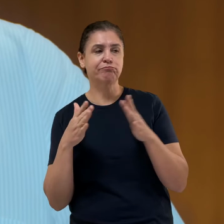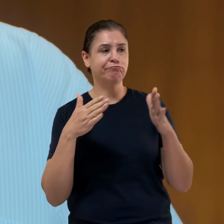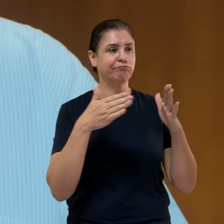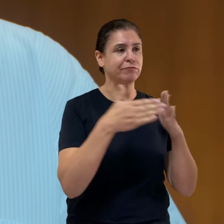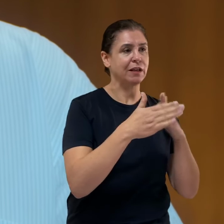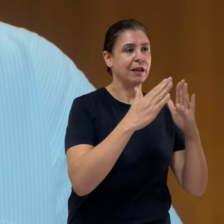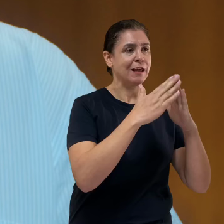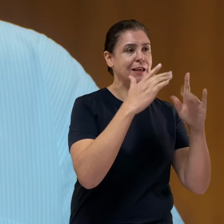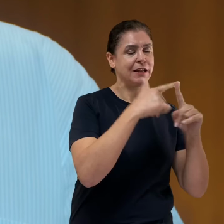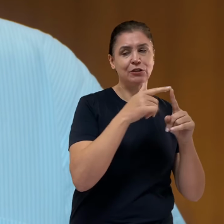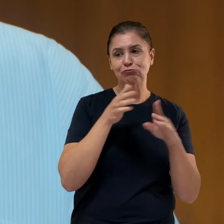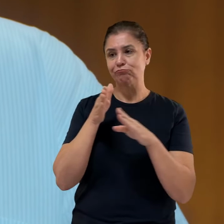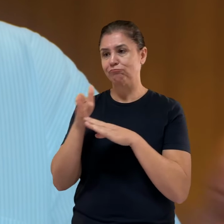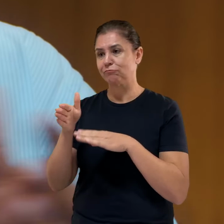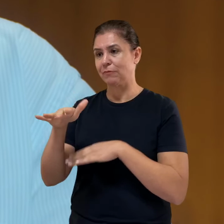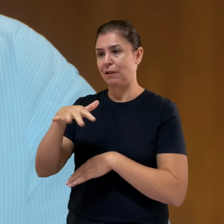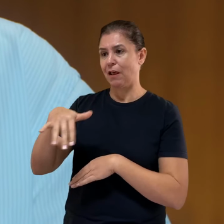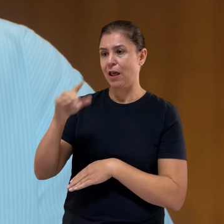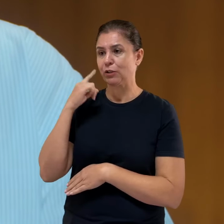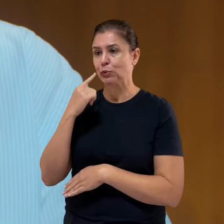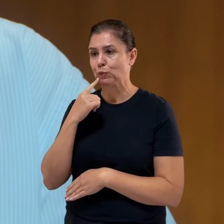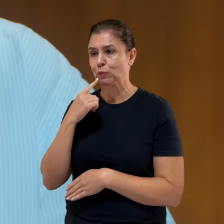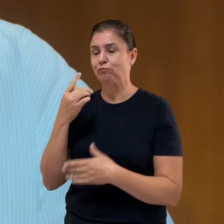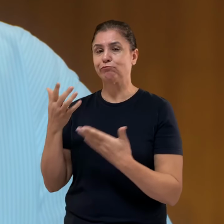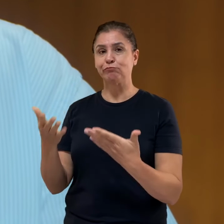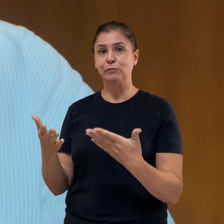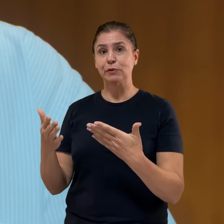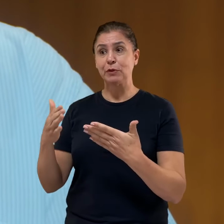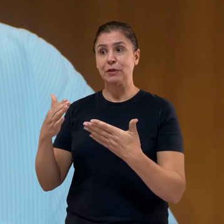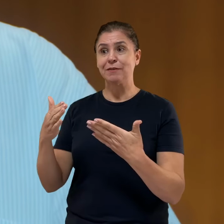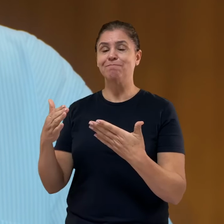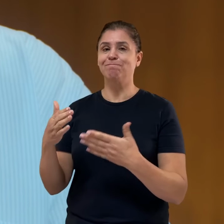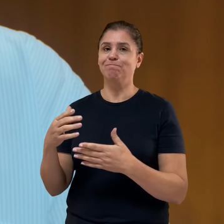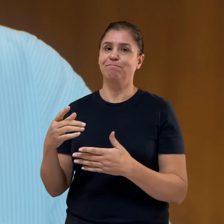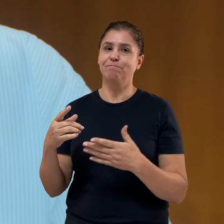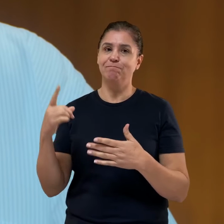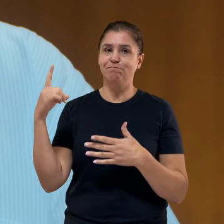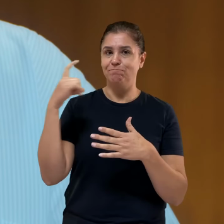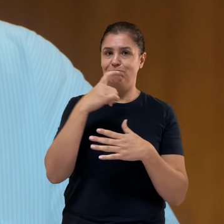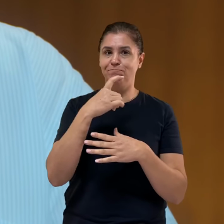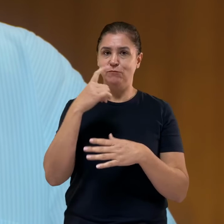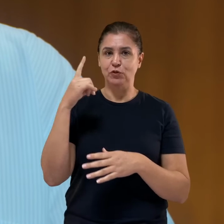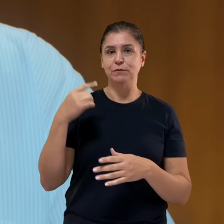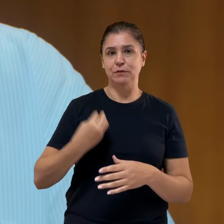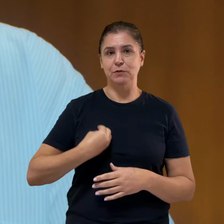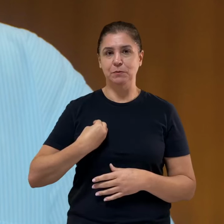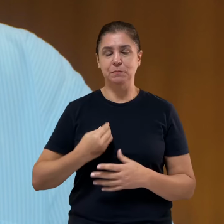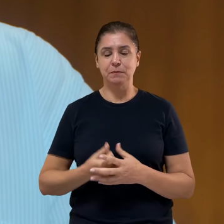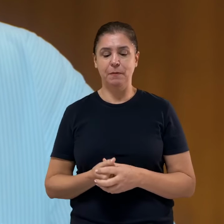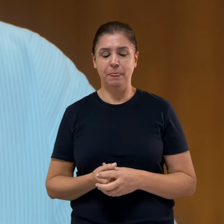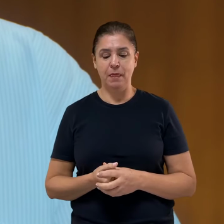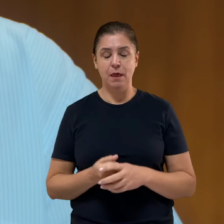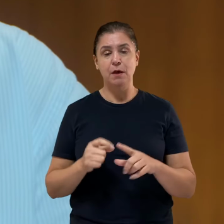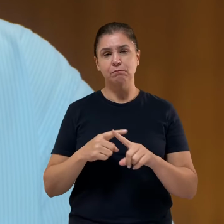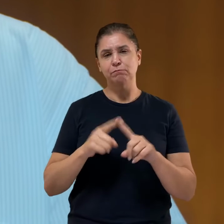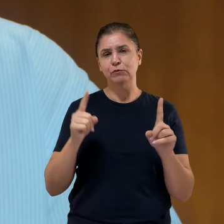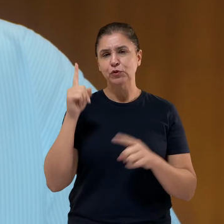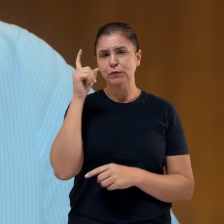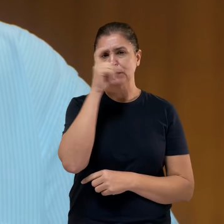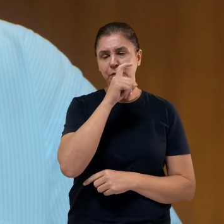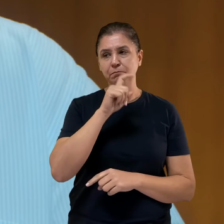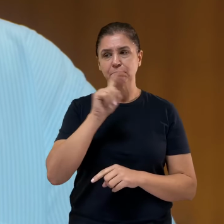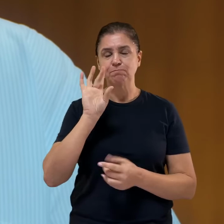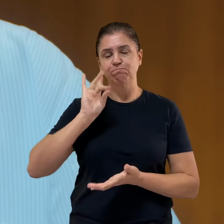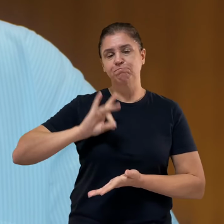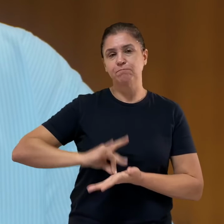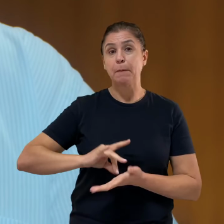paróquia e atividade com surdos, isso dificultou um pouco